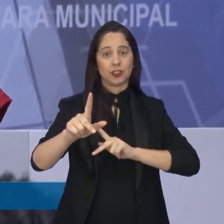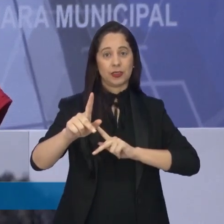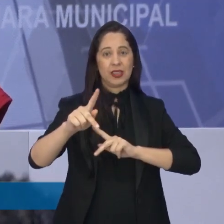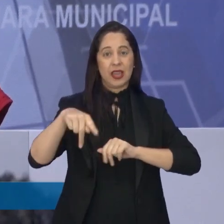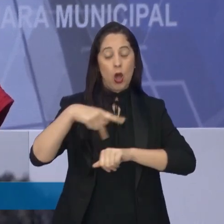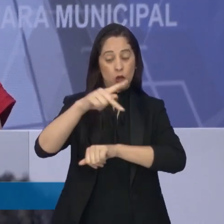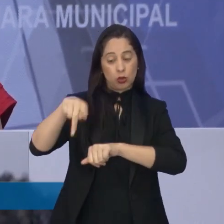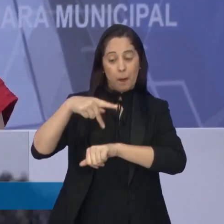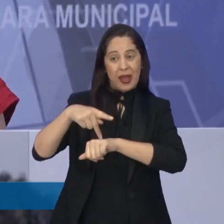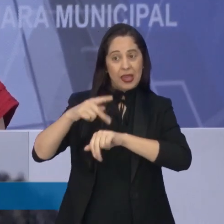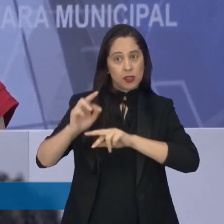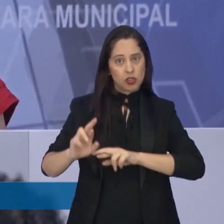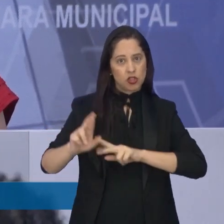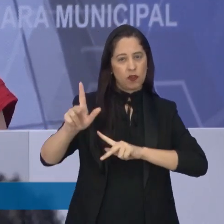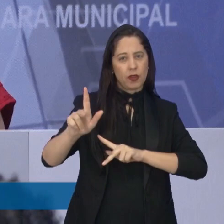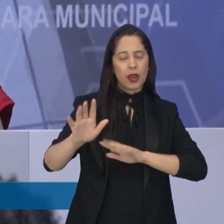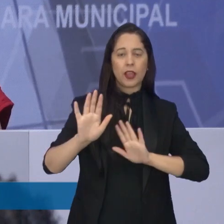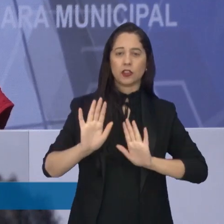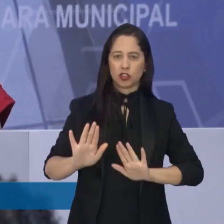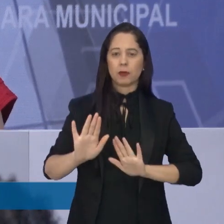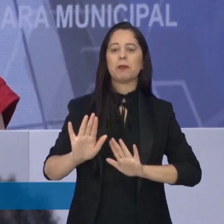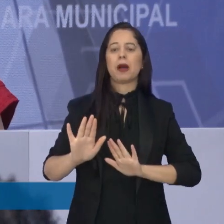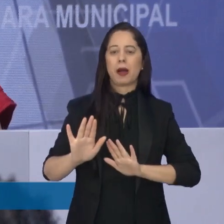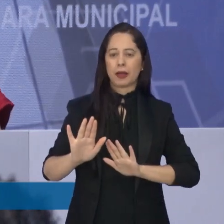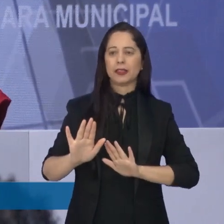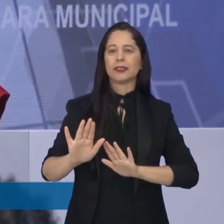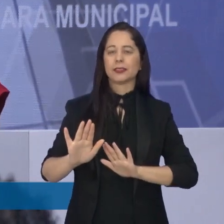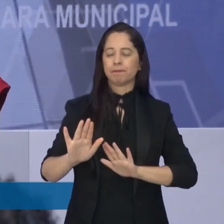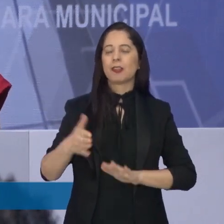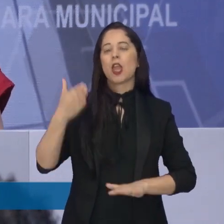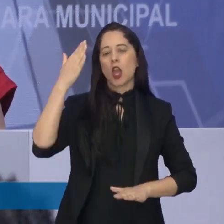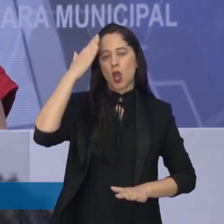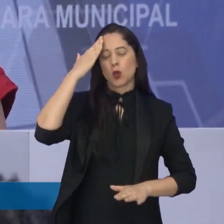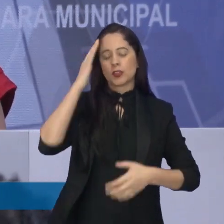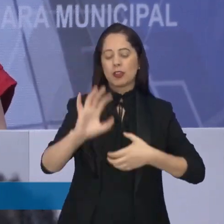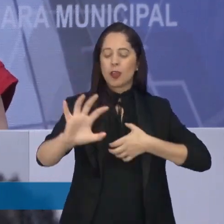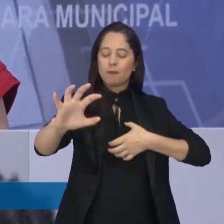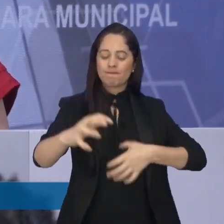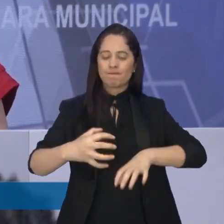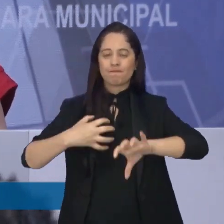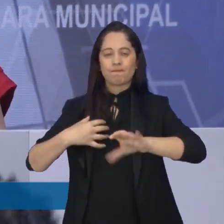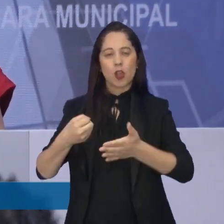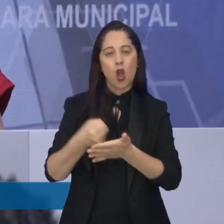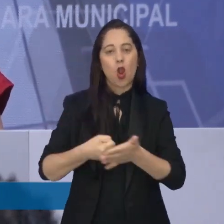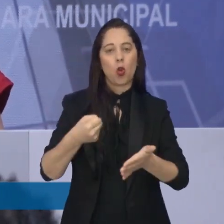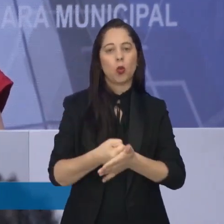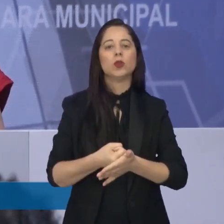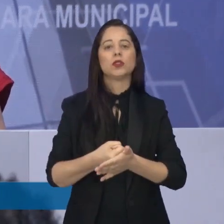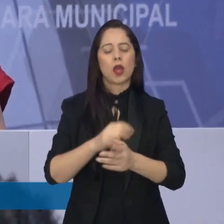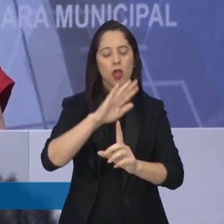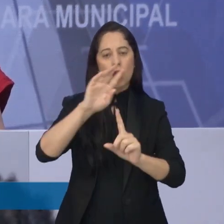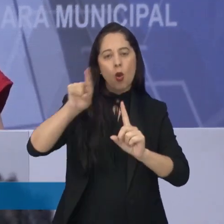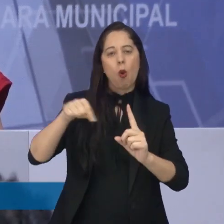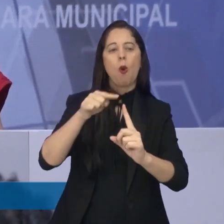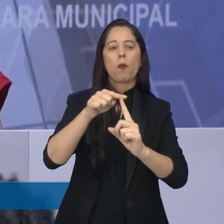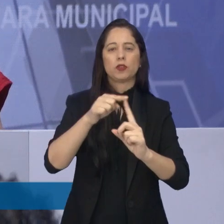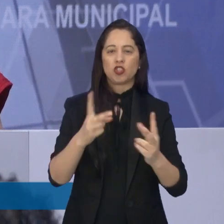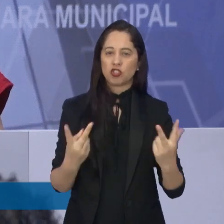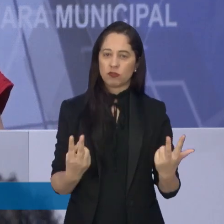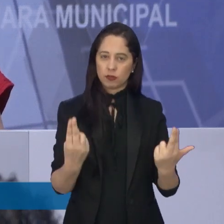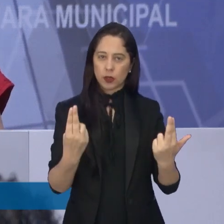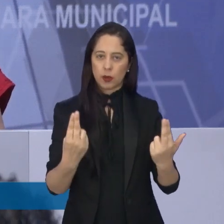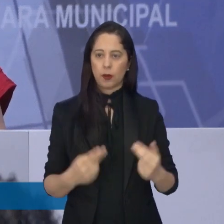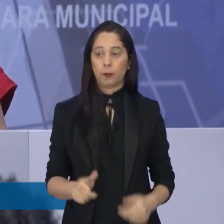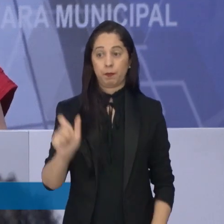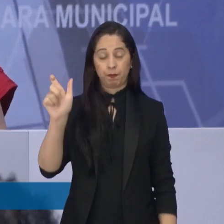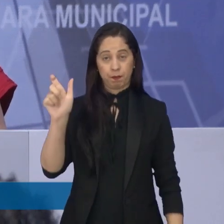mas compartilhamos as mesmas lutas e os mesmos ideais. Armando